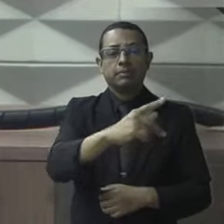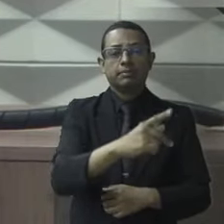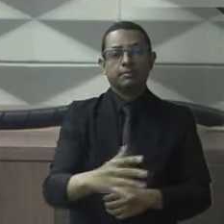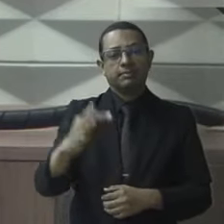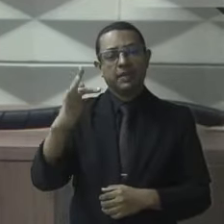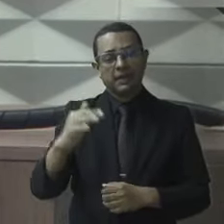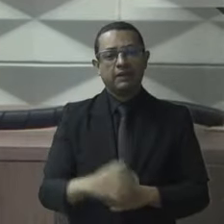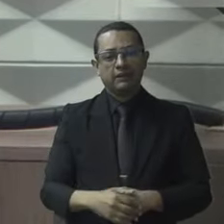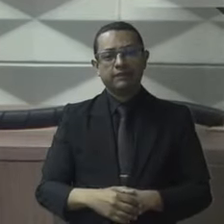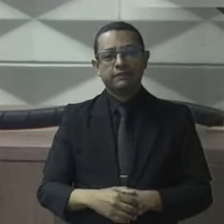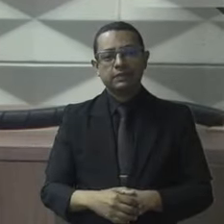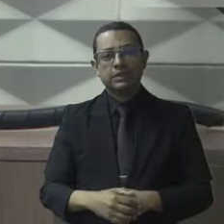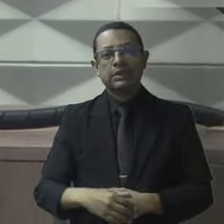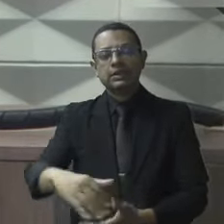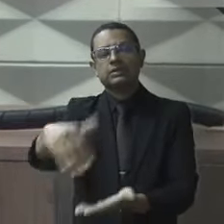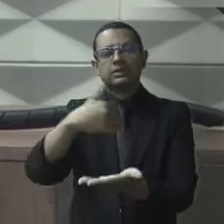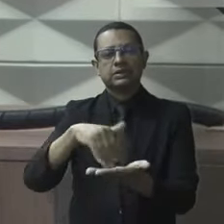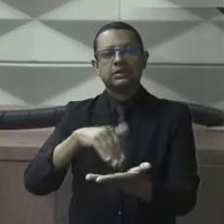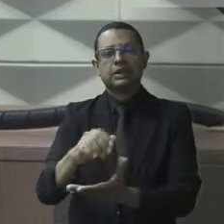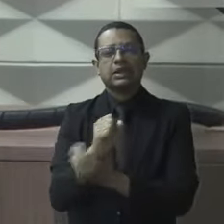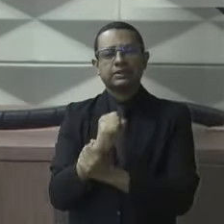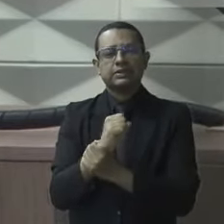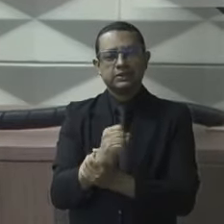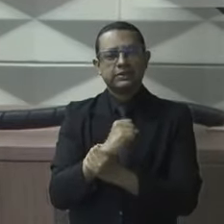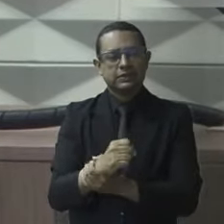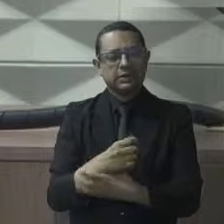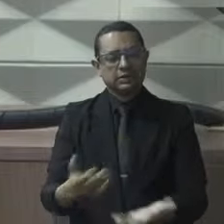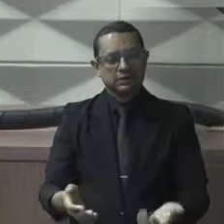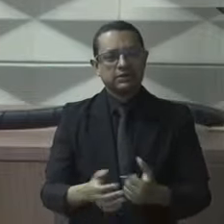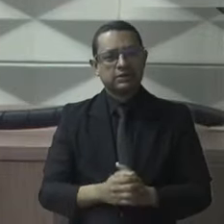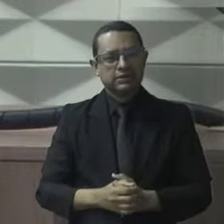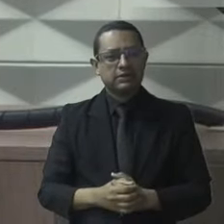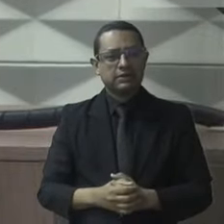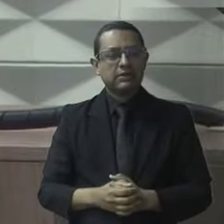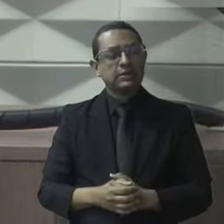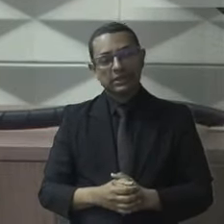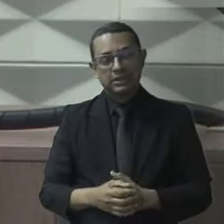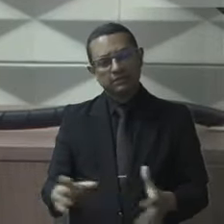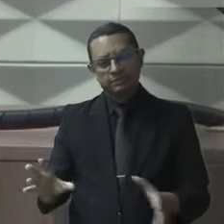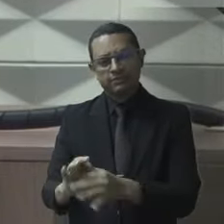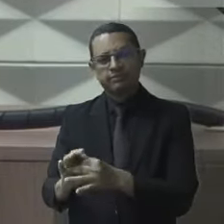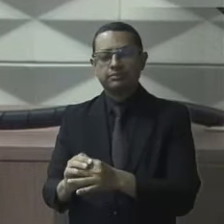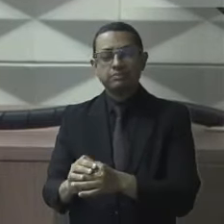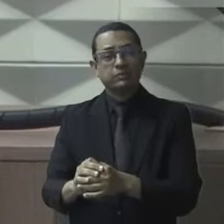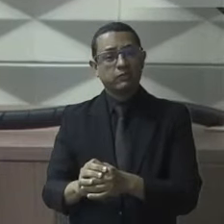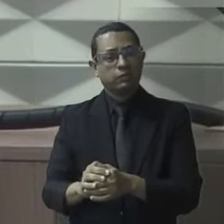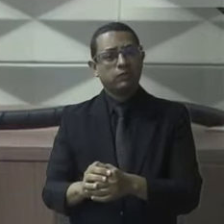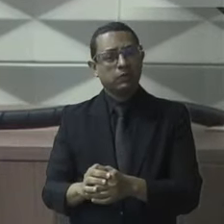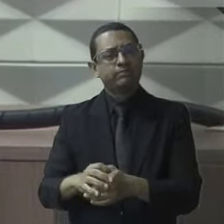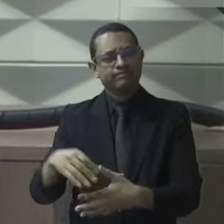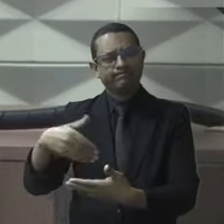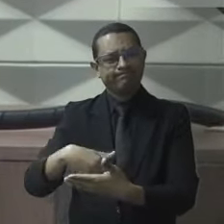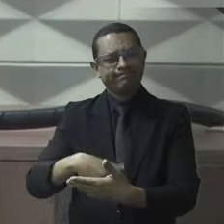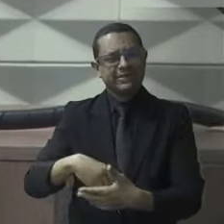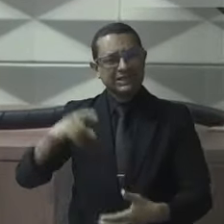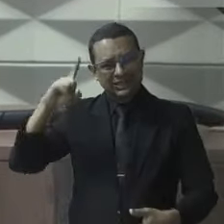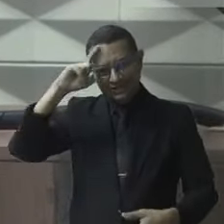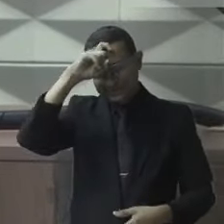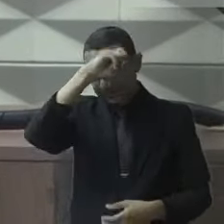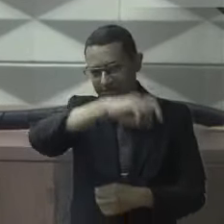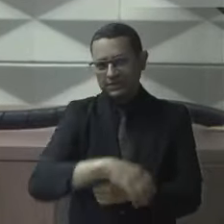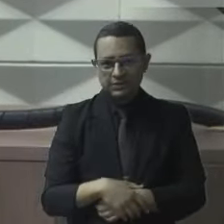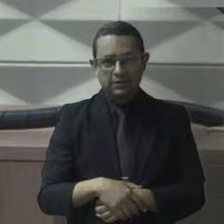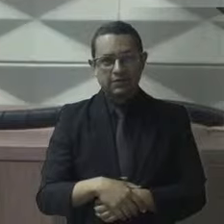Secretaria de Segurança Pública e todas as suas vinculadas. Foi uma eleição muito difícil, a eleição municipal já é difícil